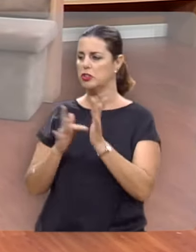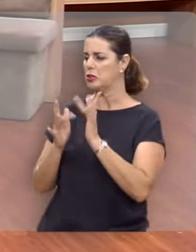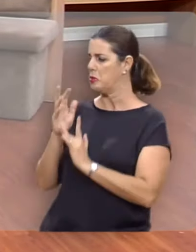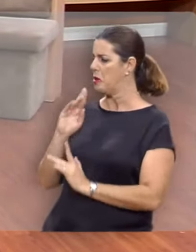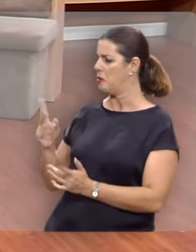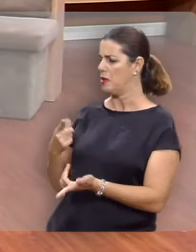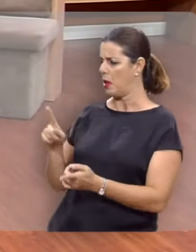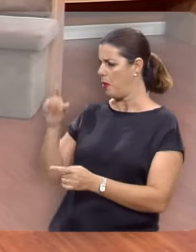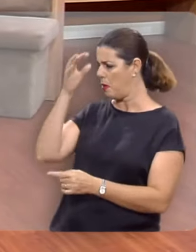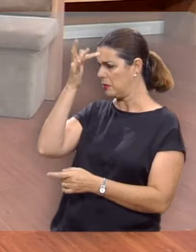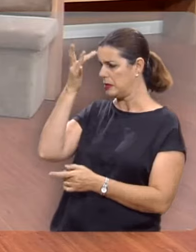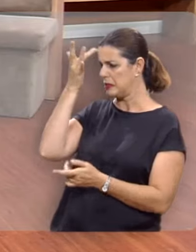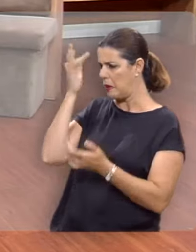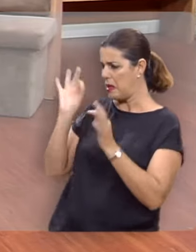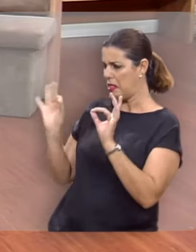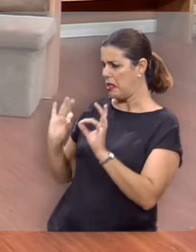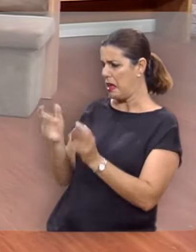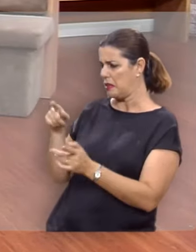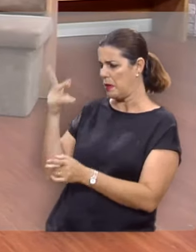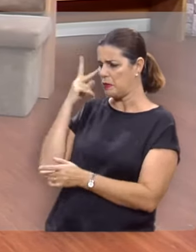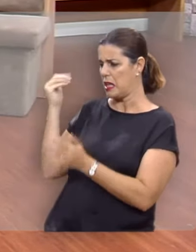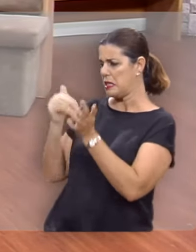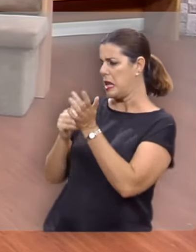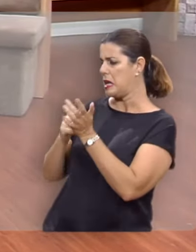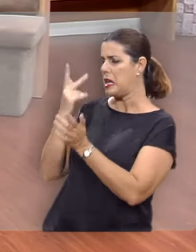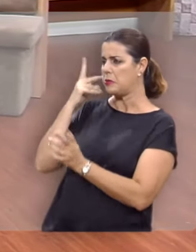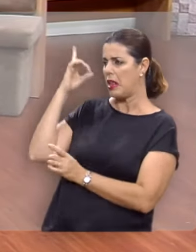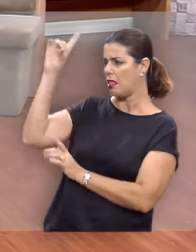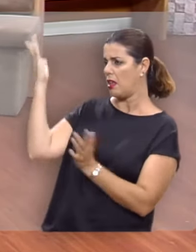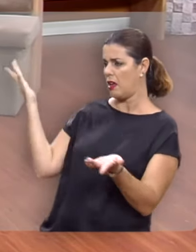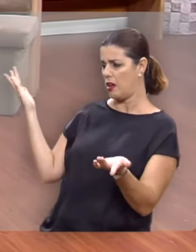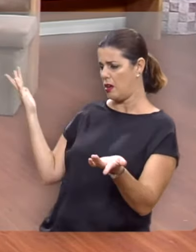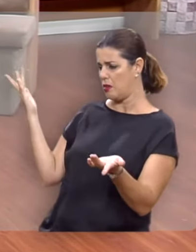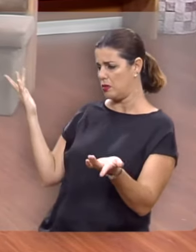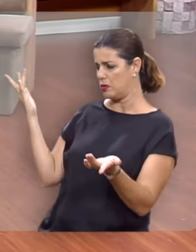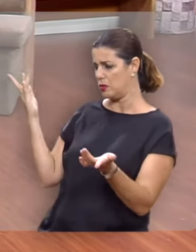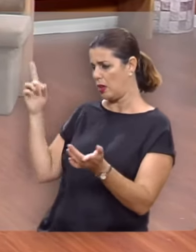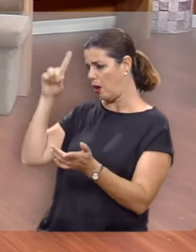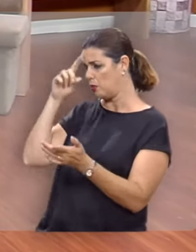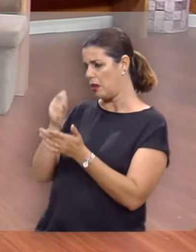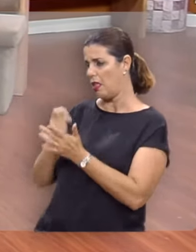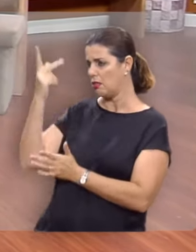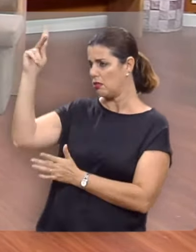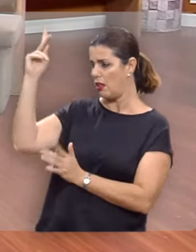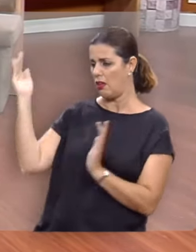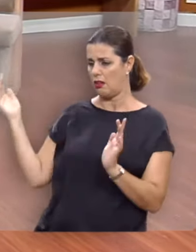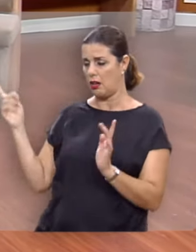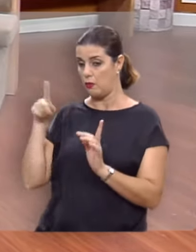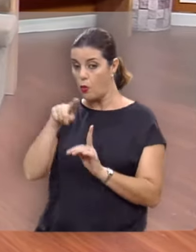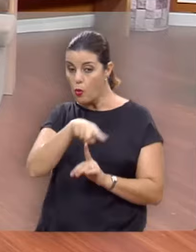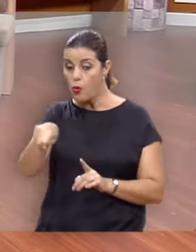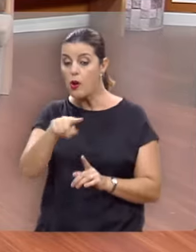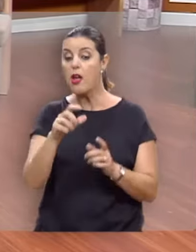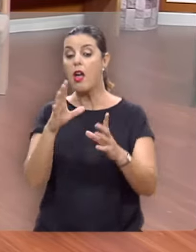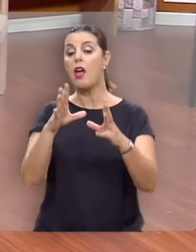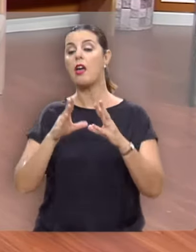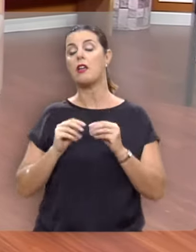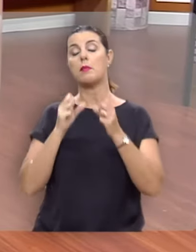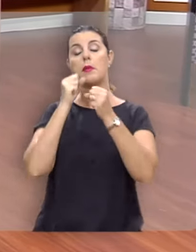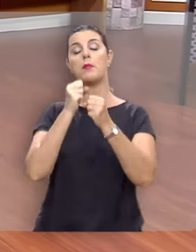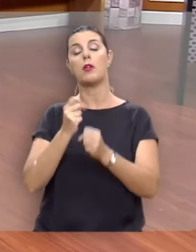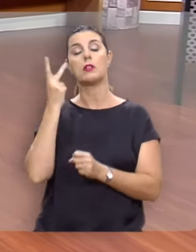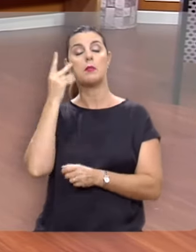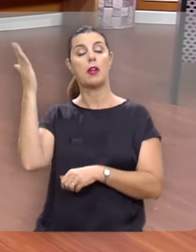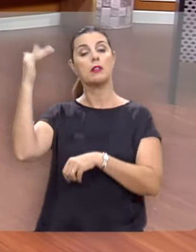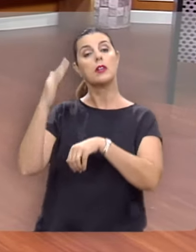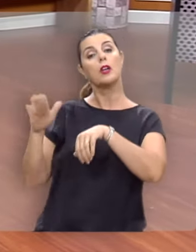compete saber nem tempos, nem épocas que o Pai reservou pela sua exclusiva autoridade, mas recebereis poder ao descer sobre